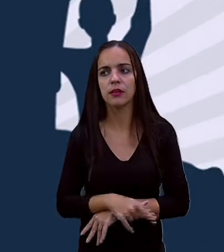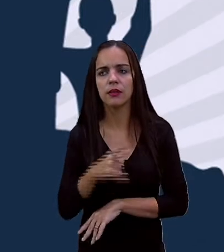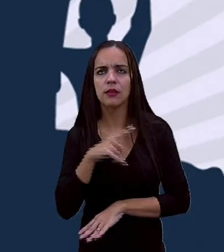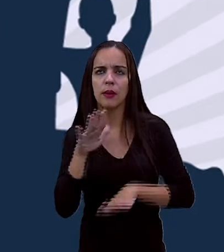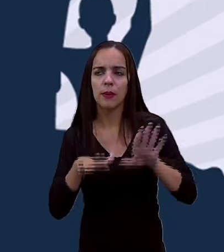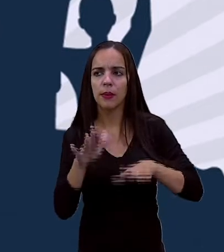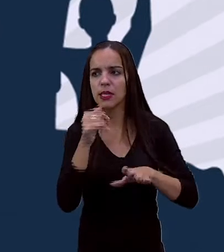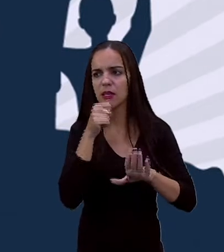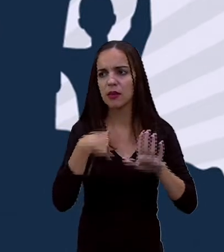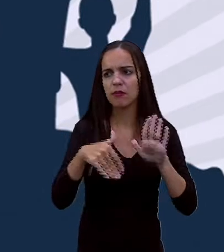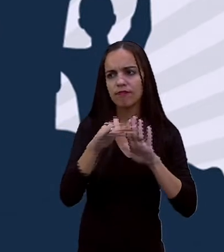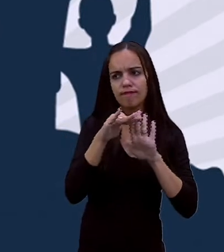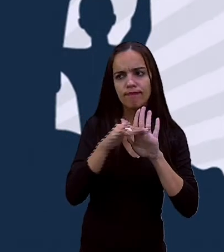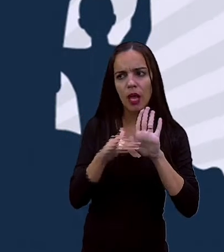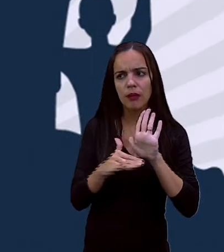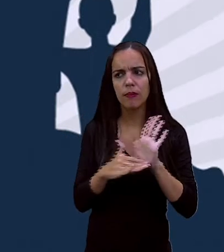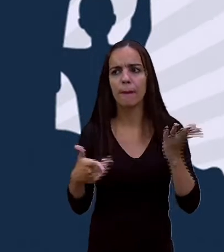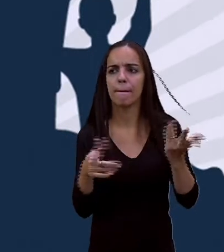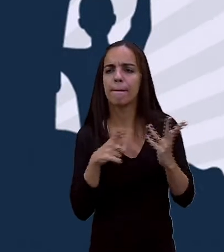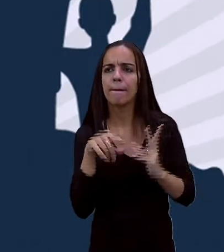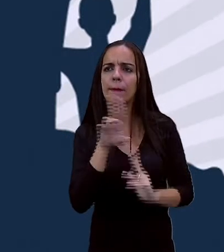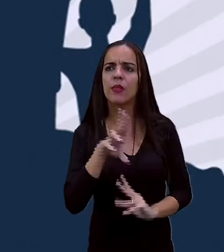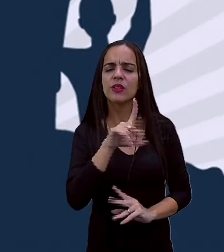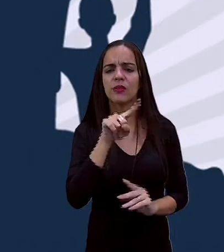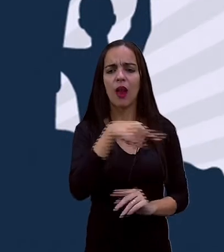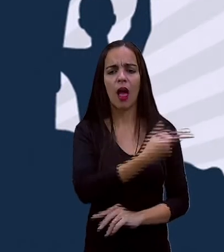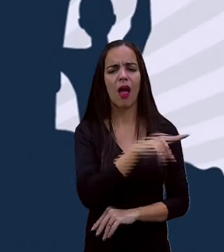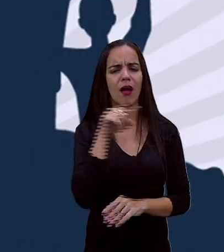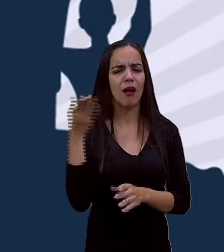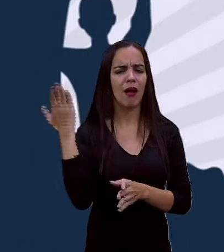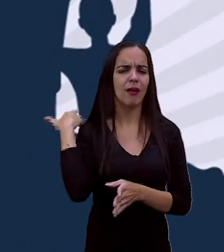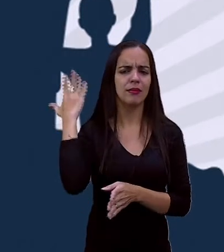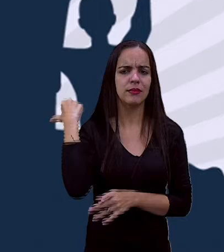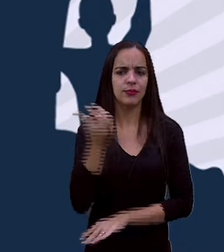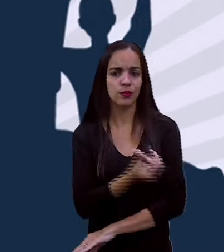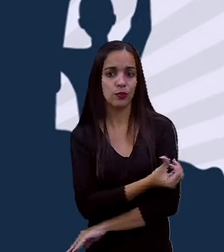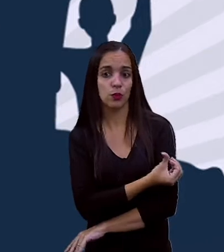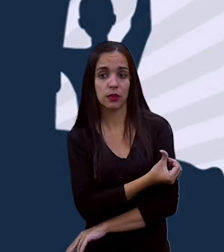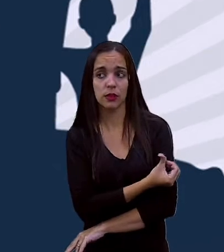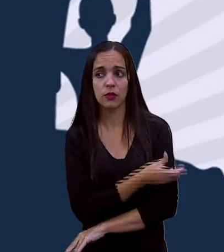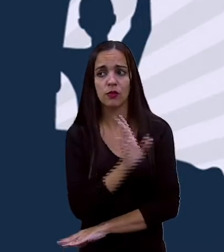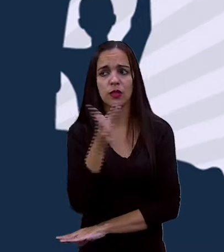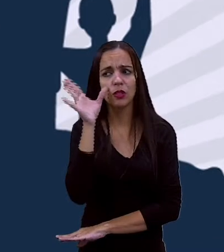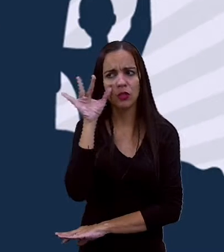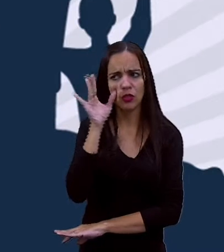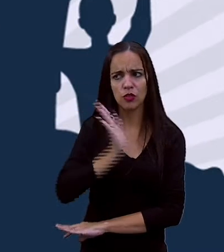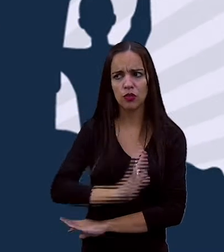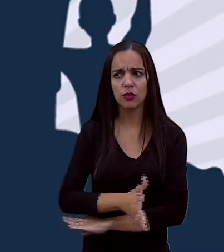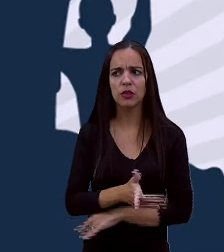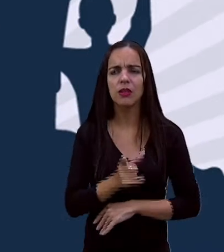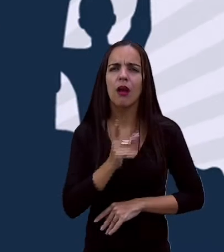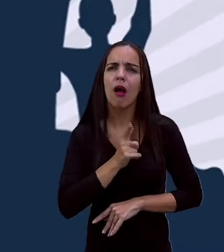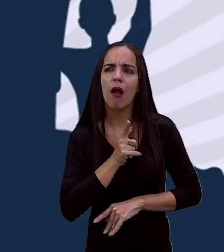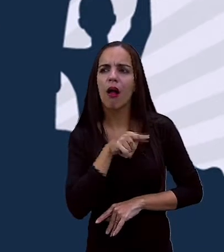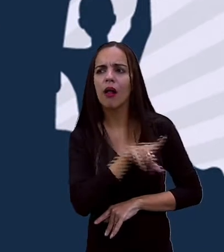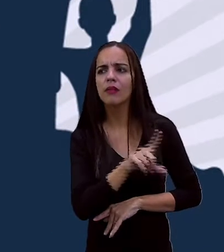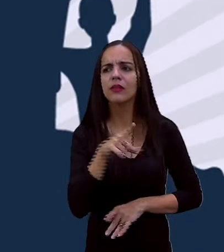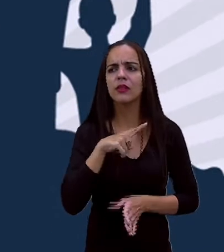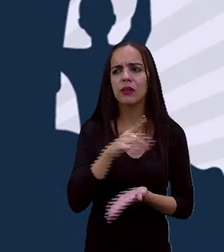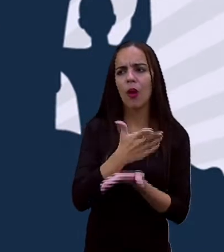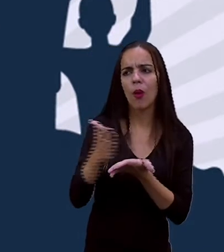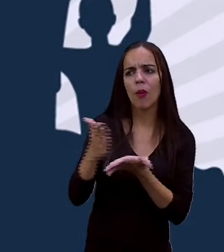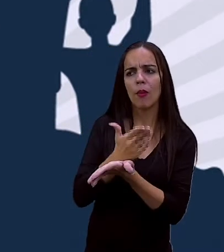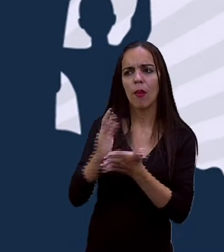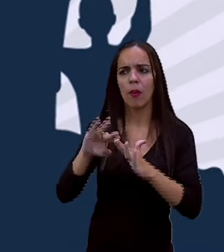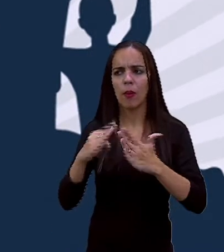As classes gramaticais é conteúdo lá do 6º ano, então vocês podem acessar o nosso canal do YouTube, que tem aula com a